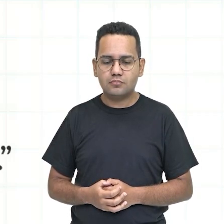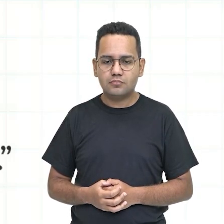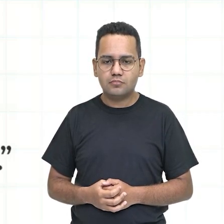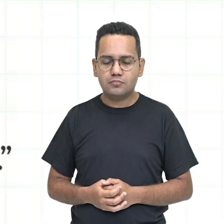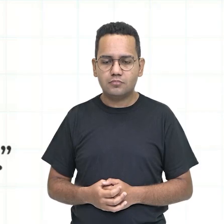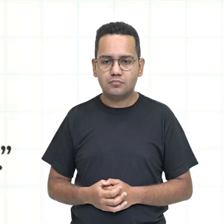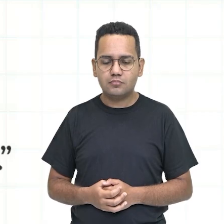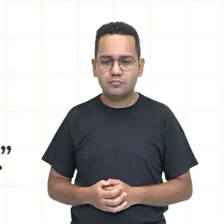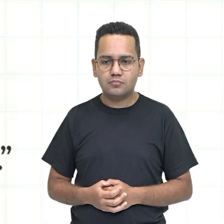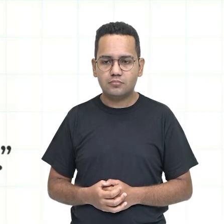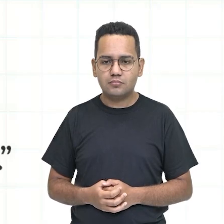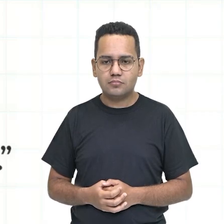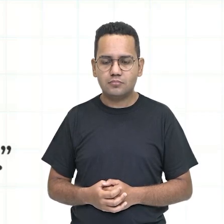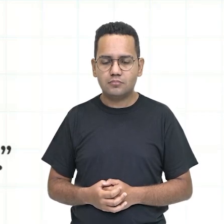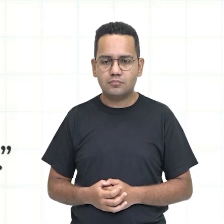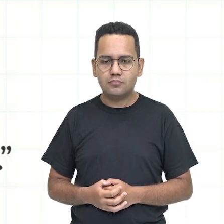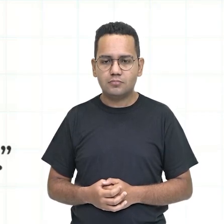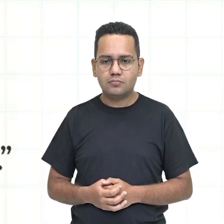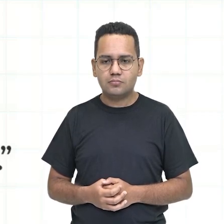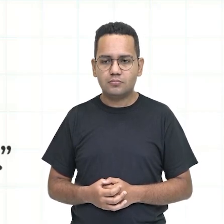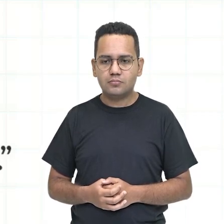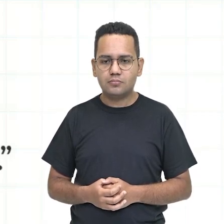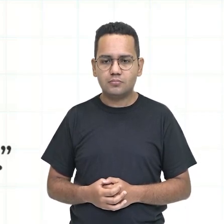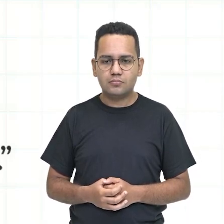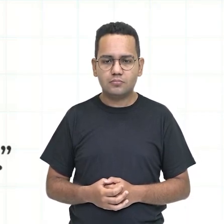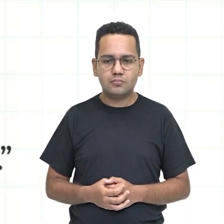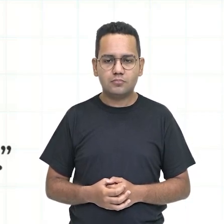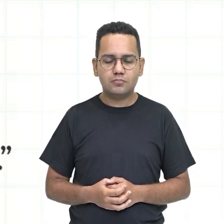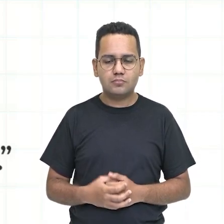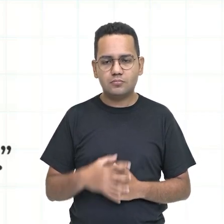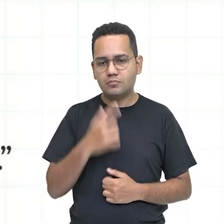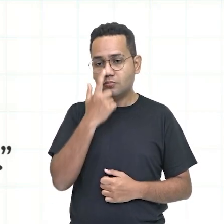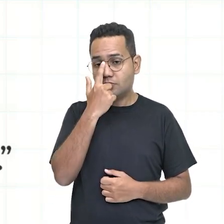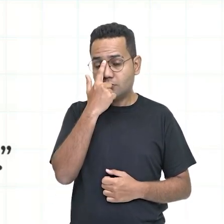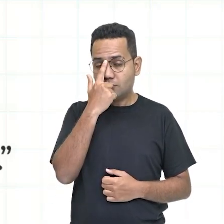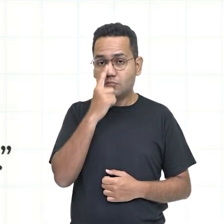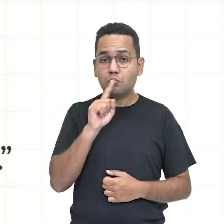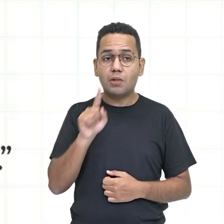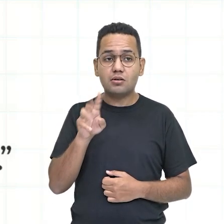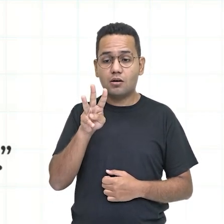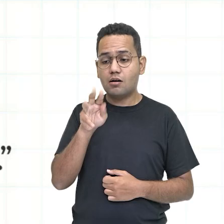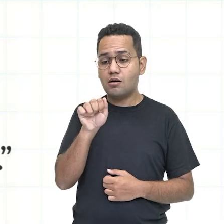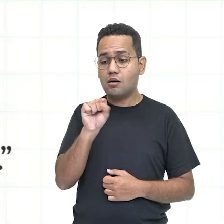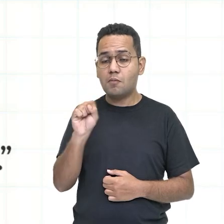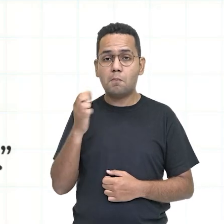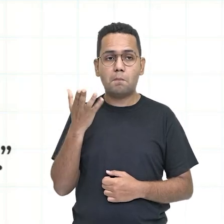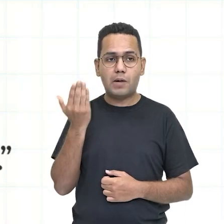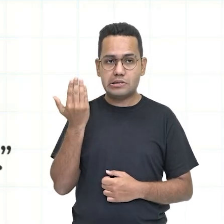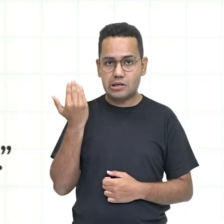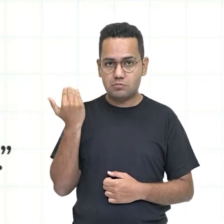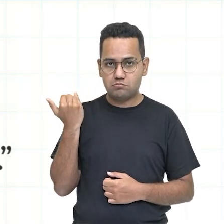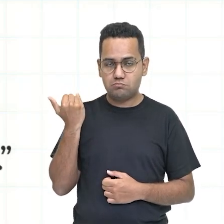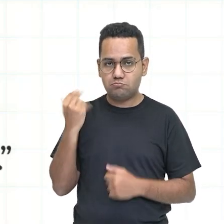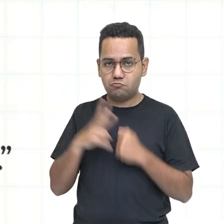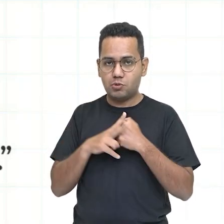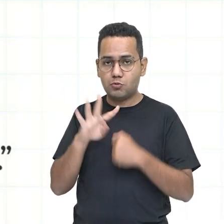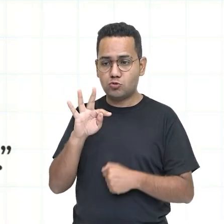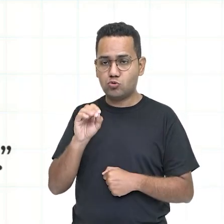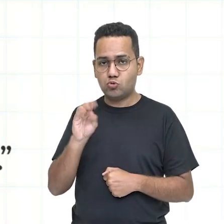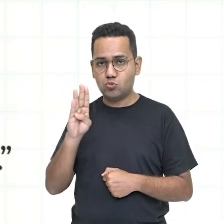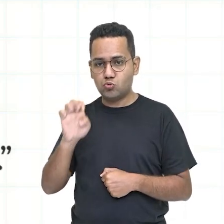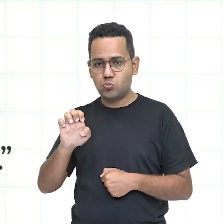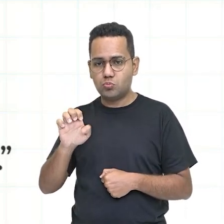exemplo. When he was in Japan, este verbo aqui, was, era no passado, tá? É o verbo to be. Quando ele